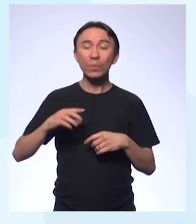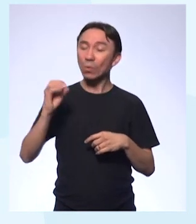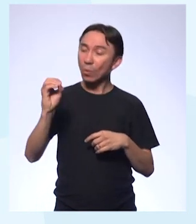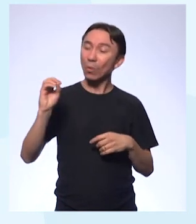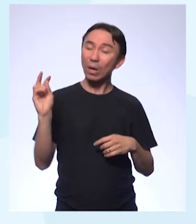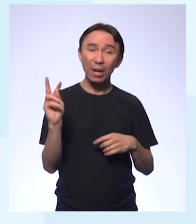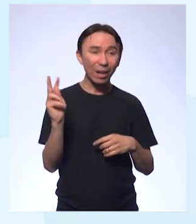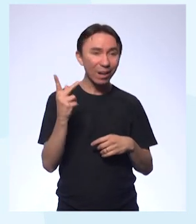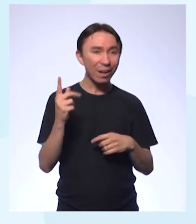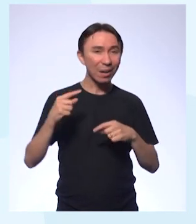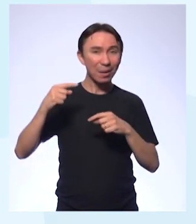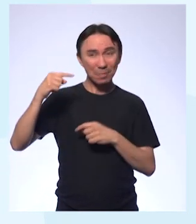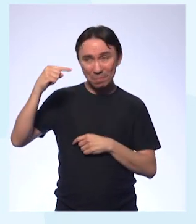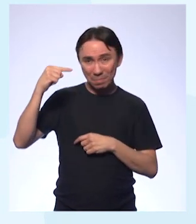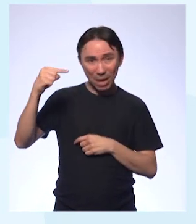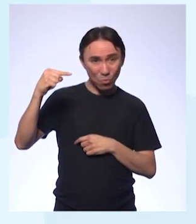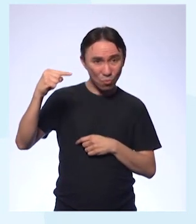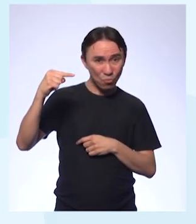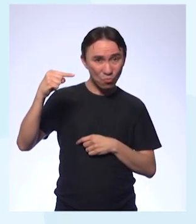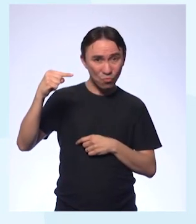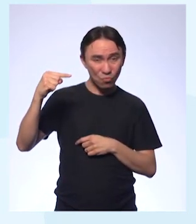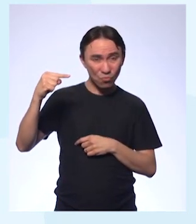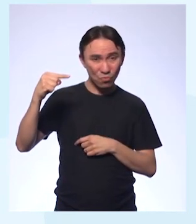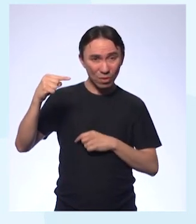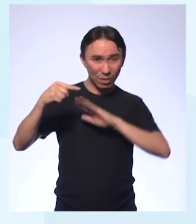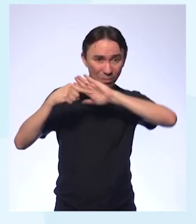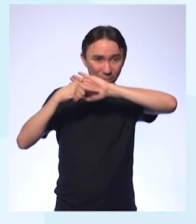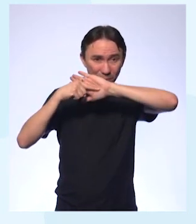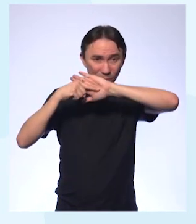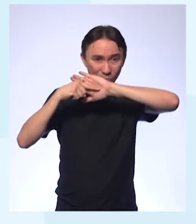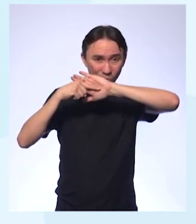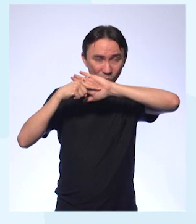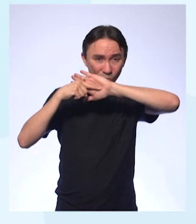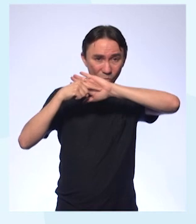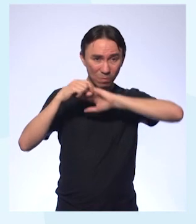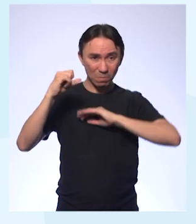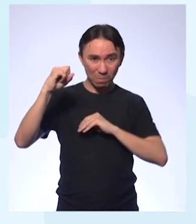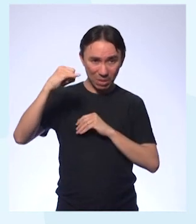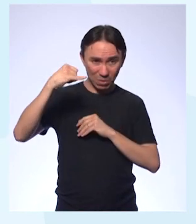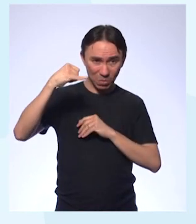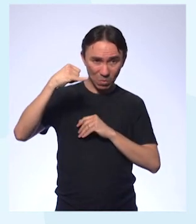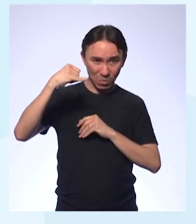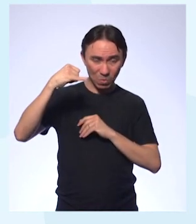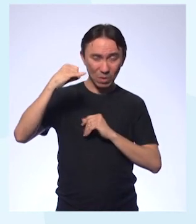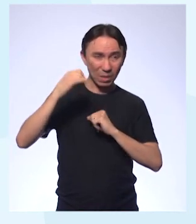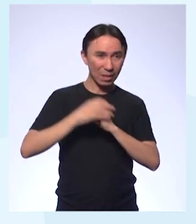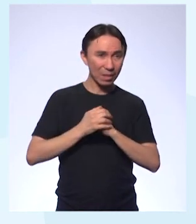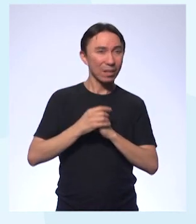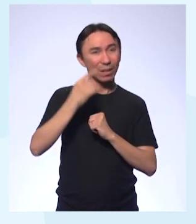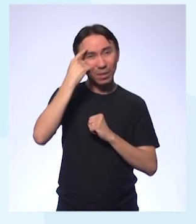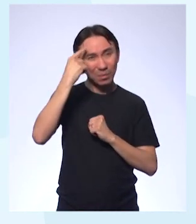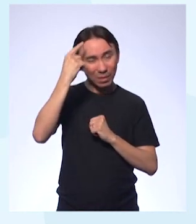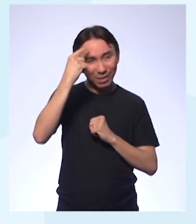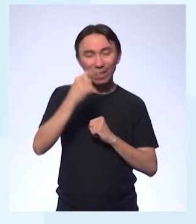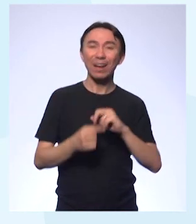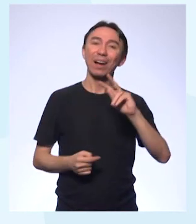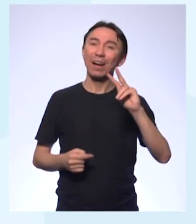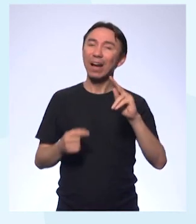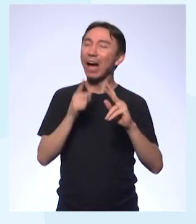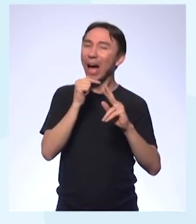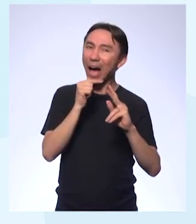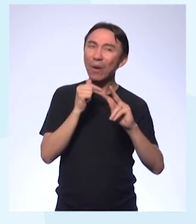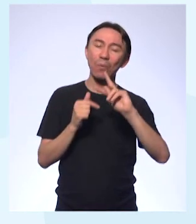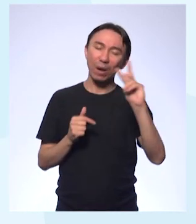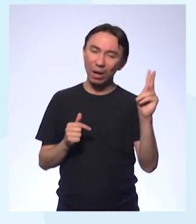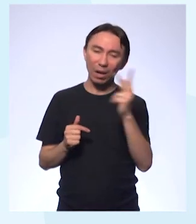pessoal? Lembrando que a água, ó, não esquece, a água, H2O, ela é composta